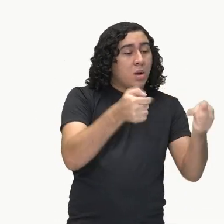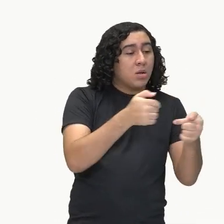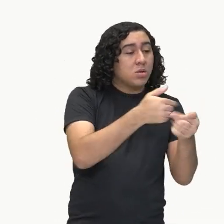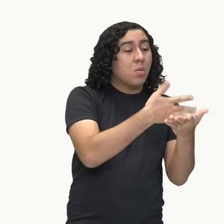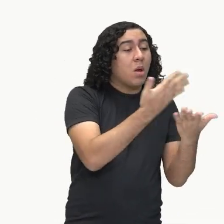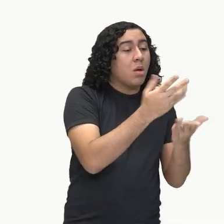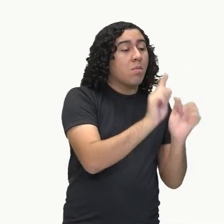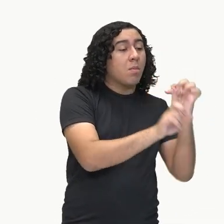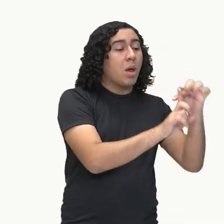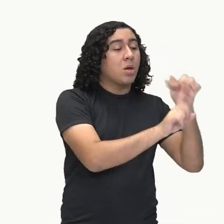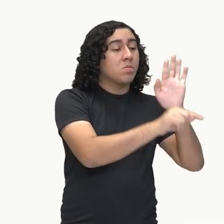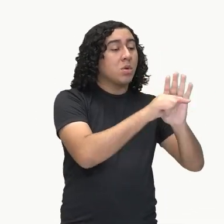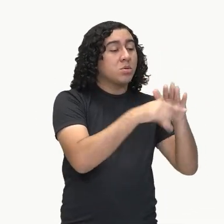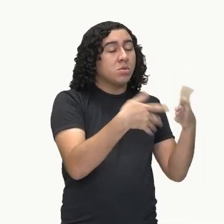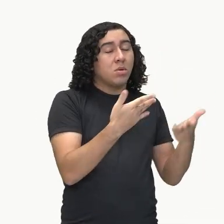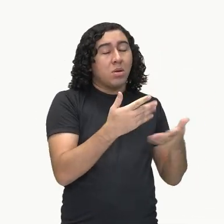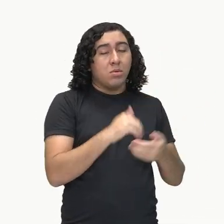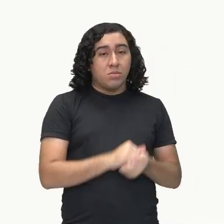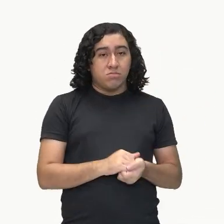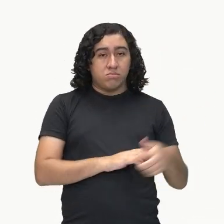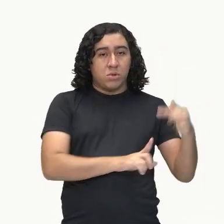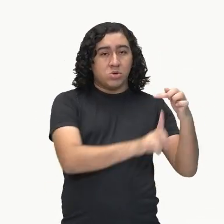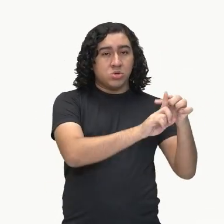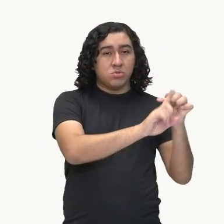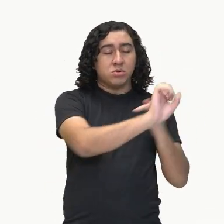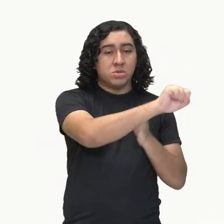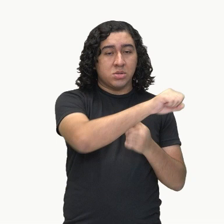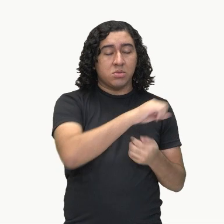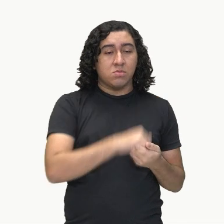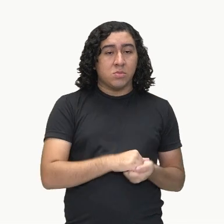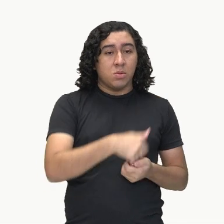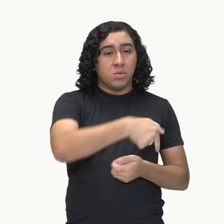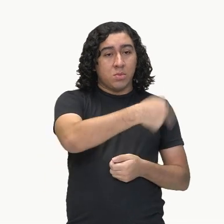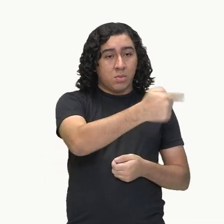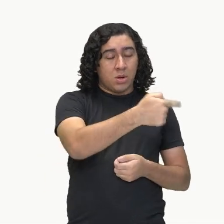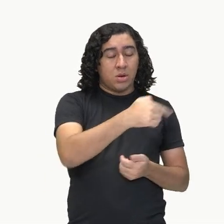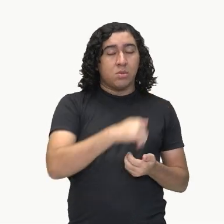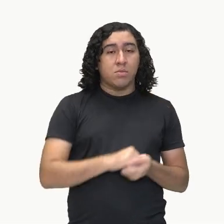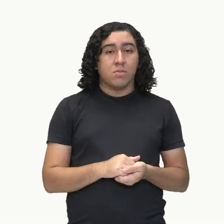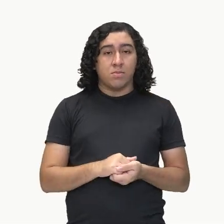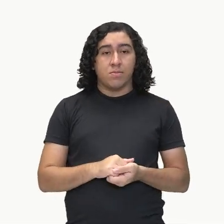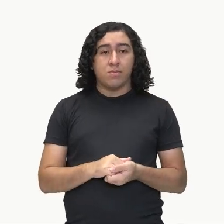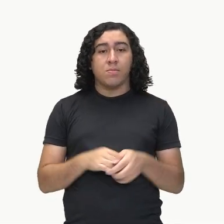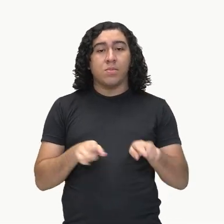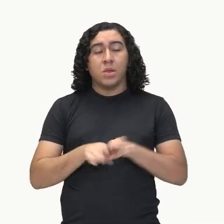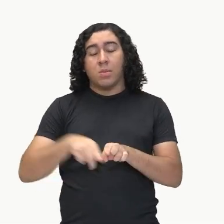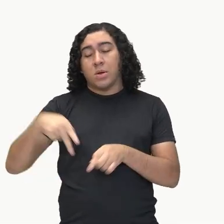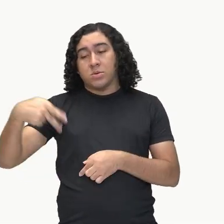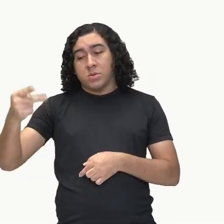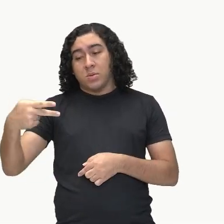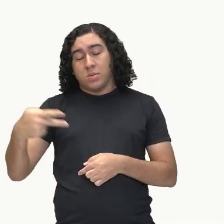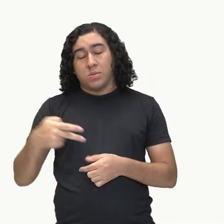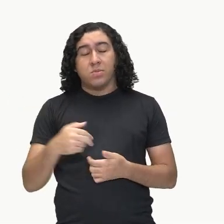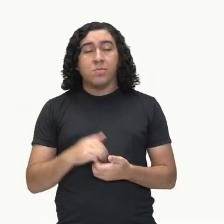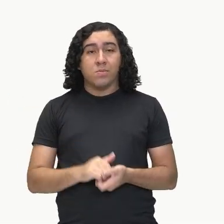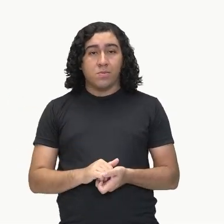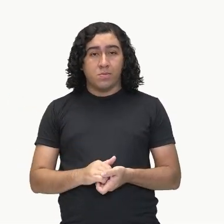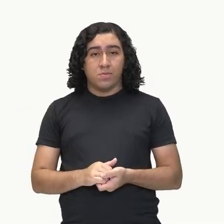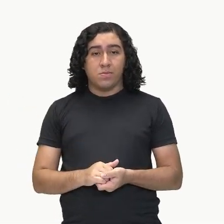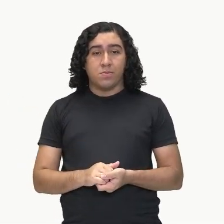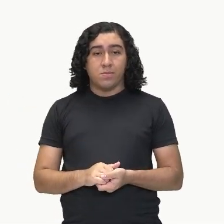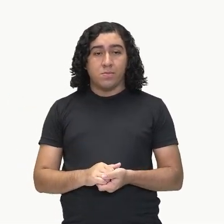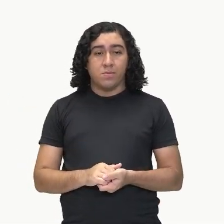É sinal positivo? Sim, tanto no primeiro quanto no segundo.